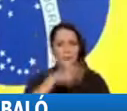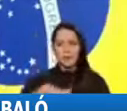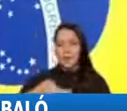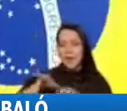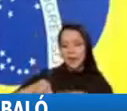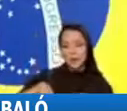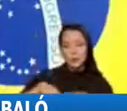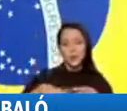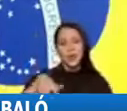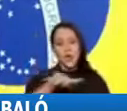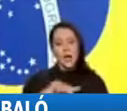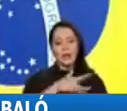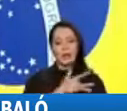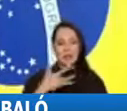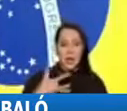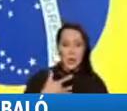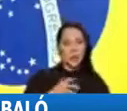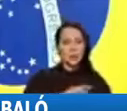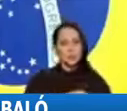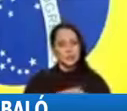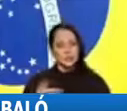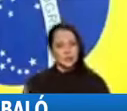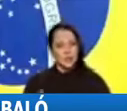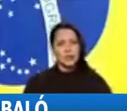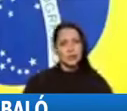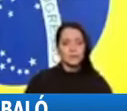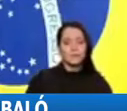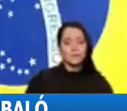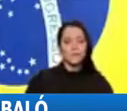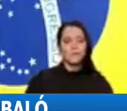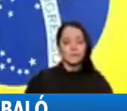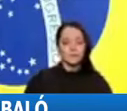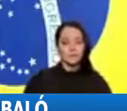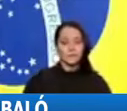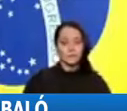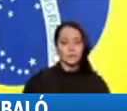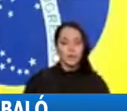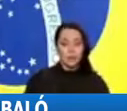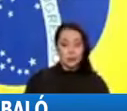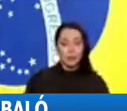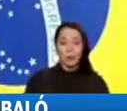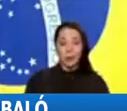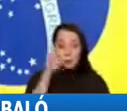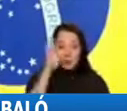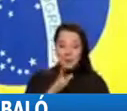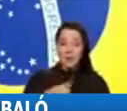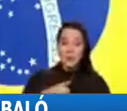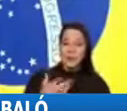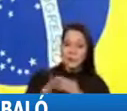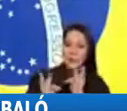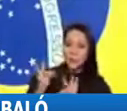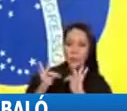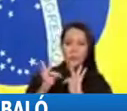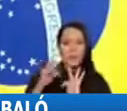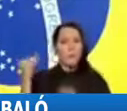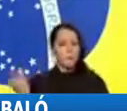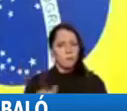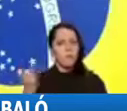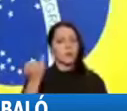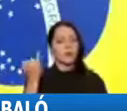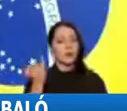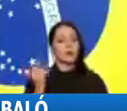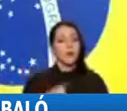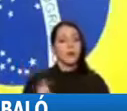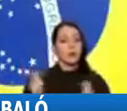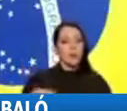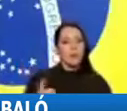área de saúde etc ah e tem uma tecnologia muito importante que é capaz